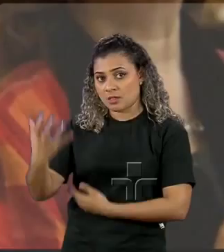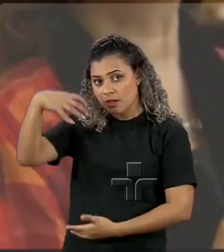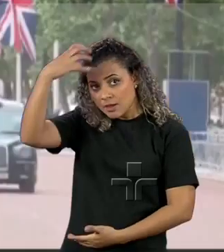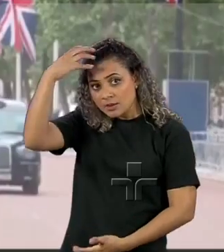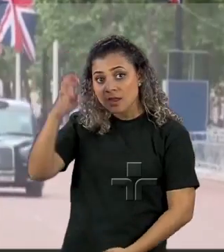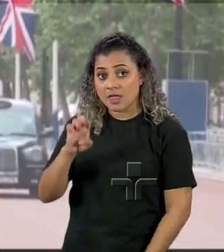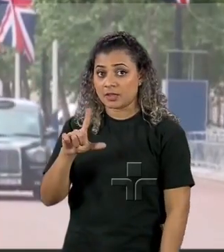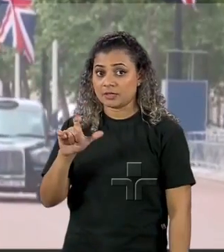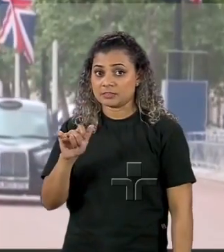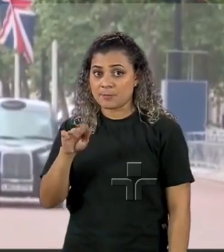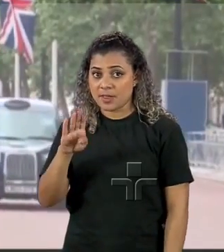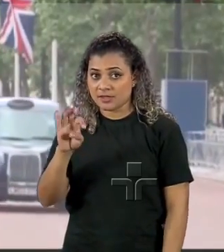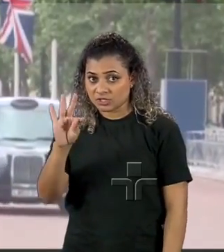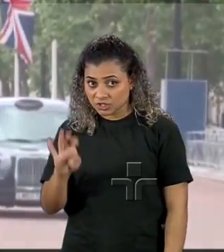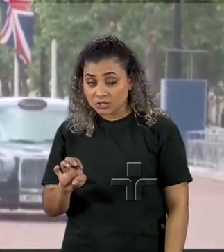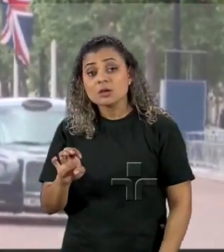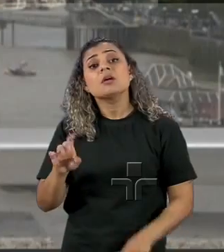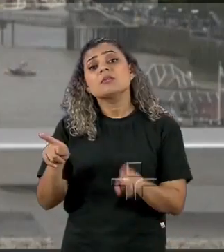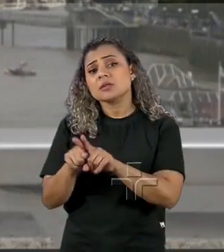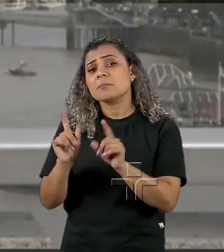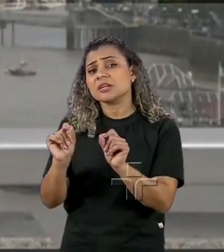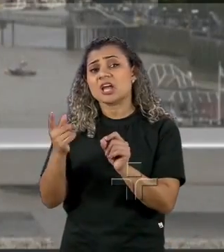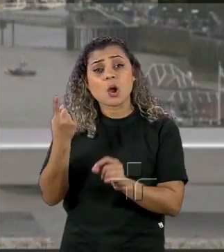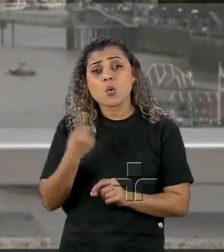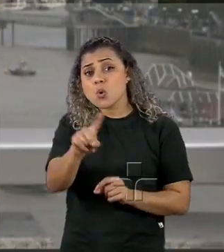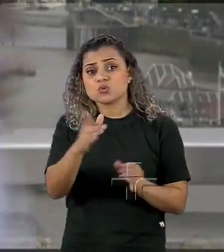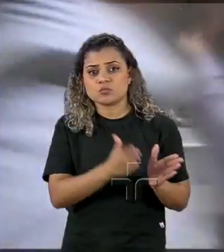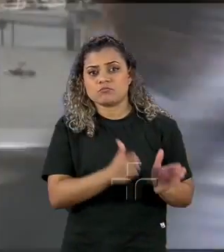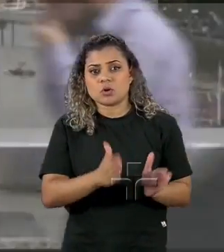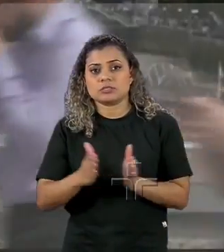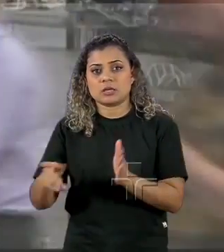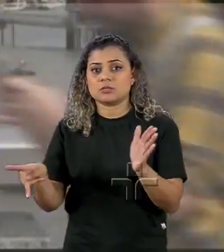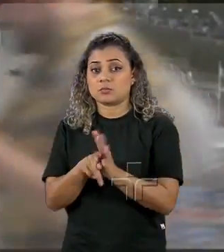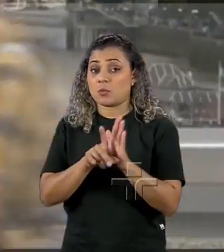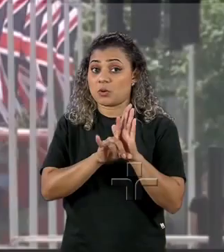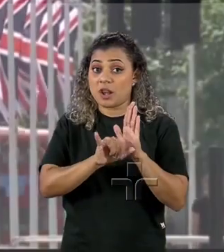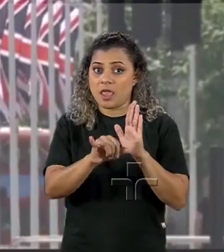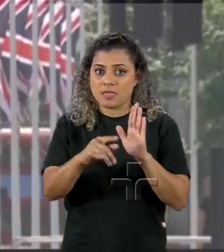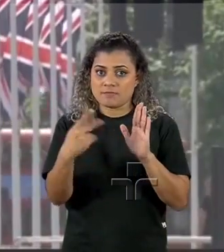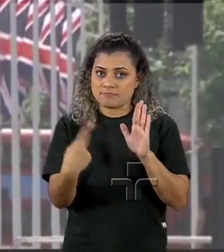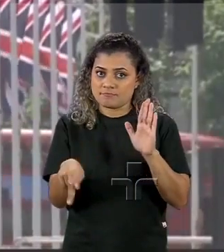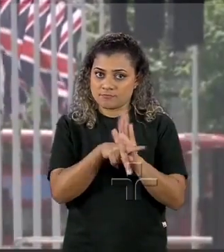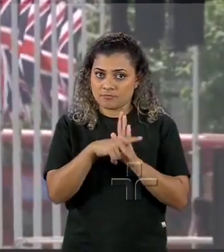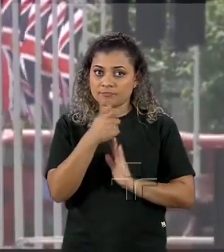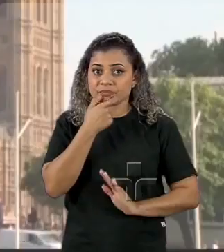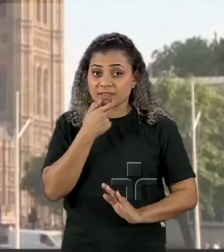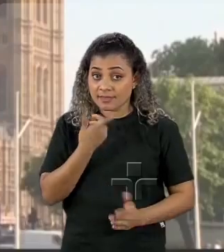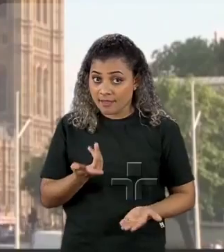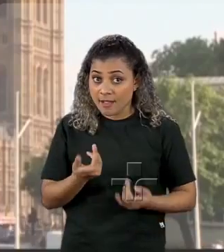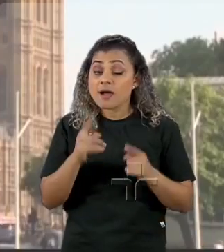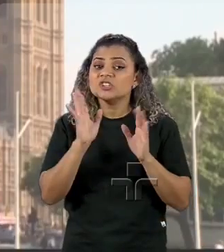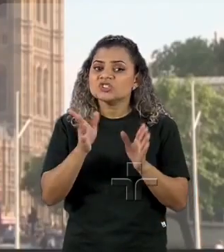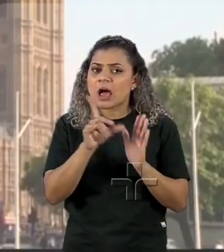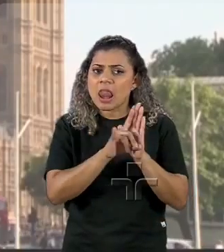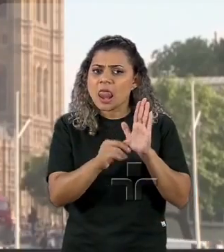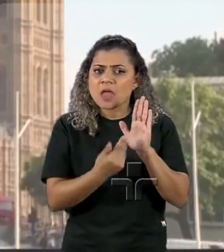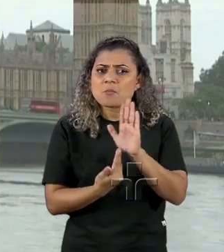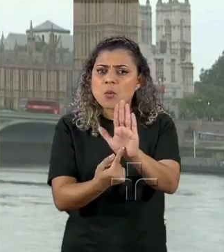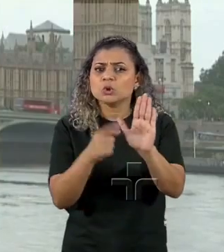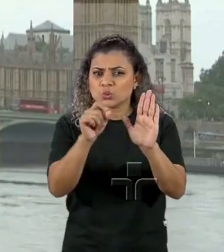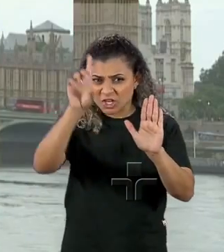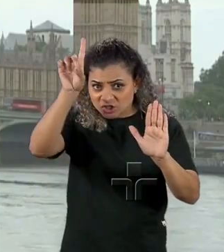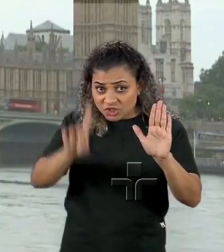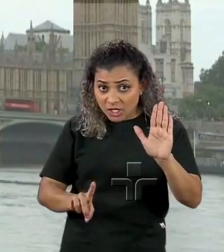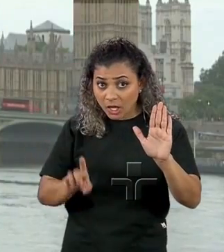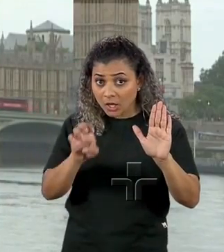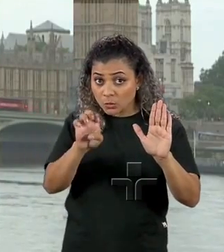II. Essa é a última etapa do procedimento legislativo no país. A lei acaba com a prevalência do direito